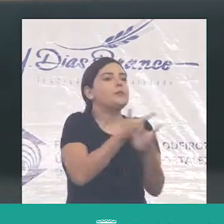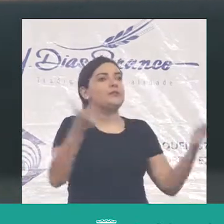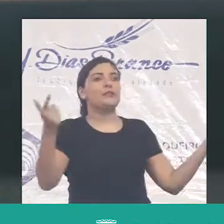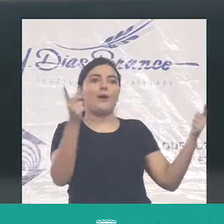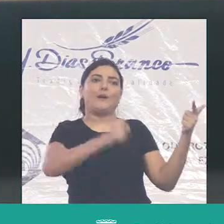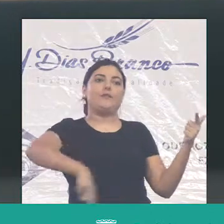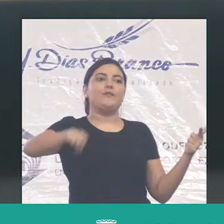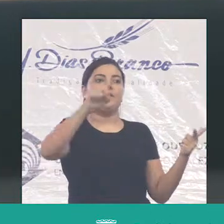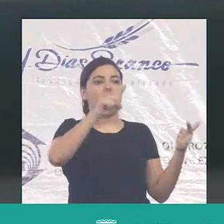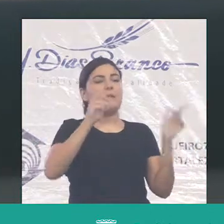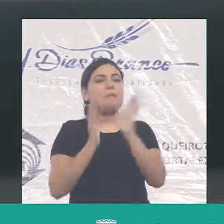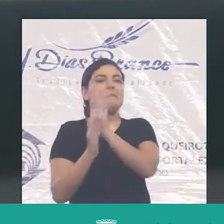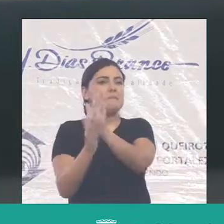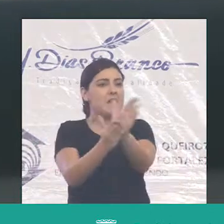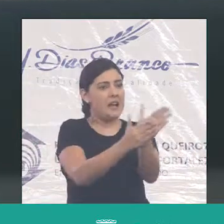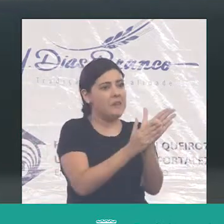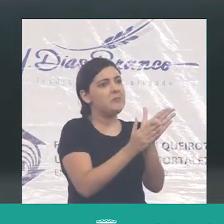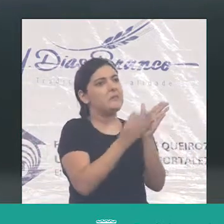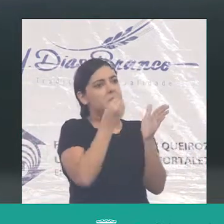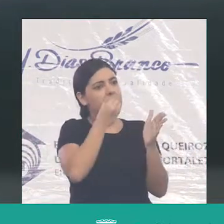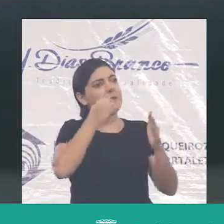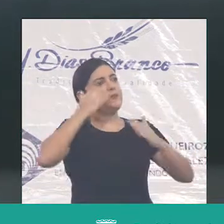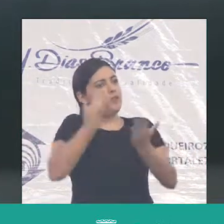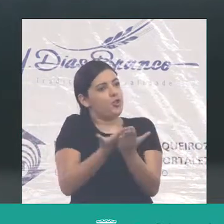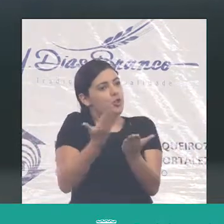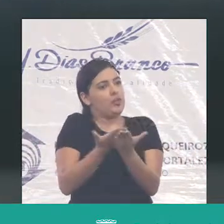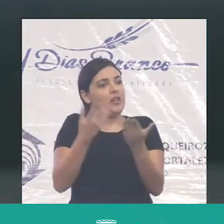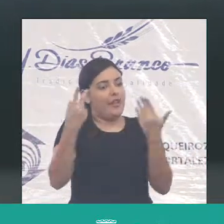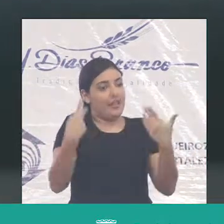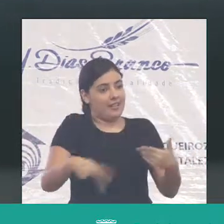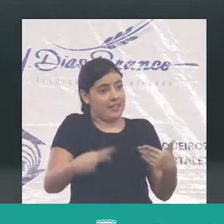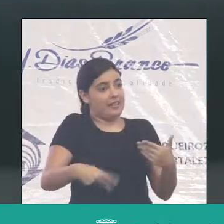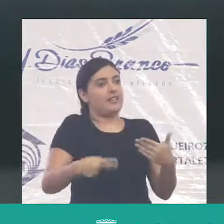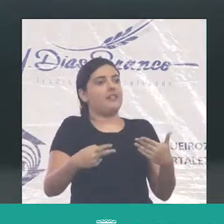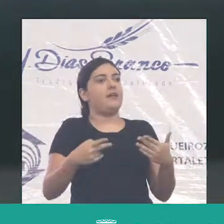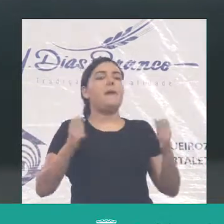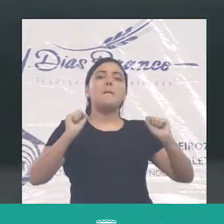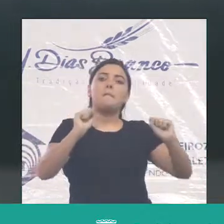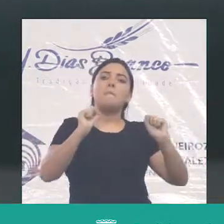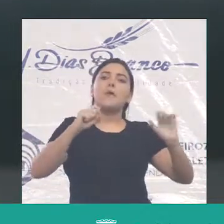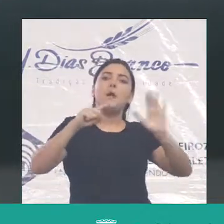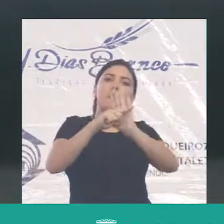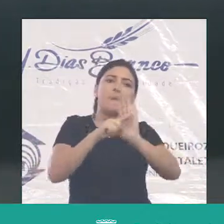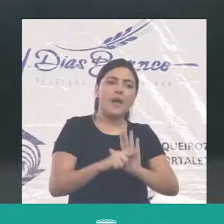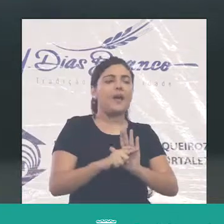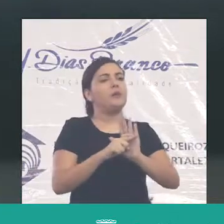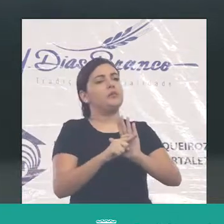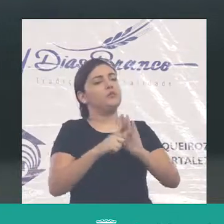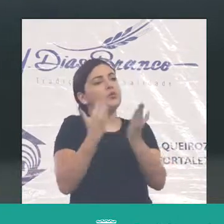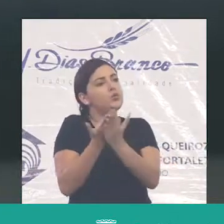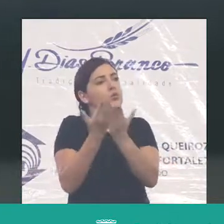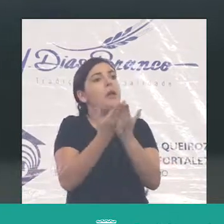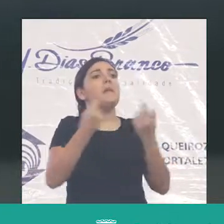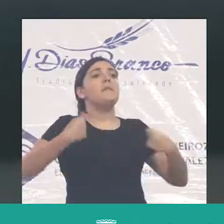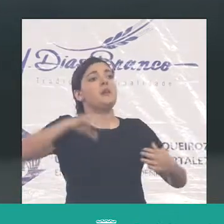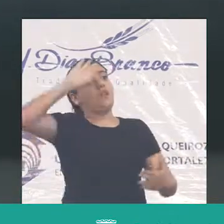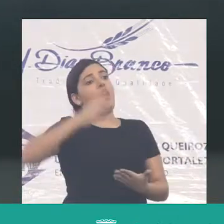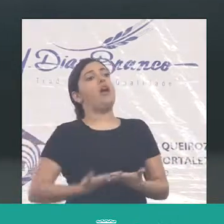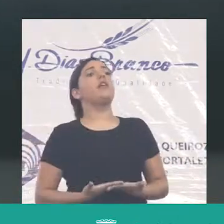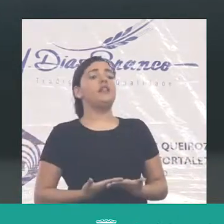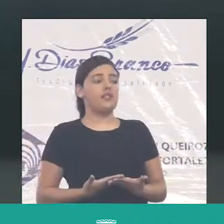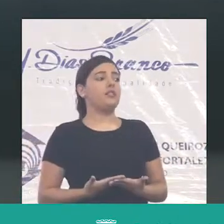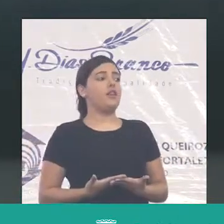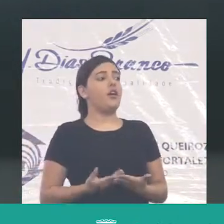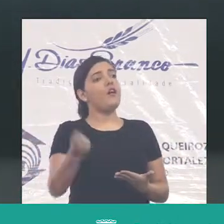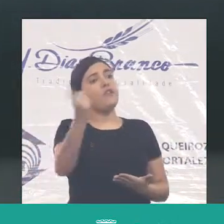todos. Vocês estão fazendo o papel de vocês direitinho aqui demais. Cheguem em casa, dá uma olhada nas questões, tá bom? E tenham confiança acima